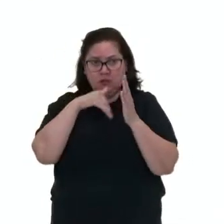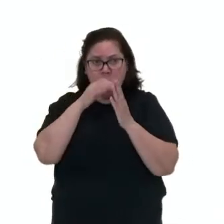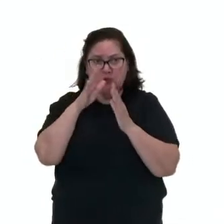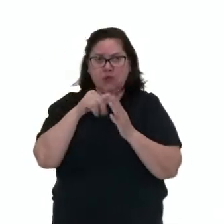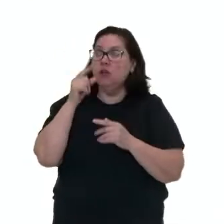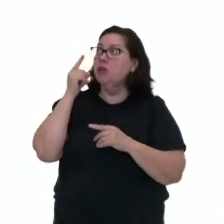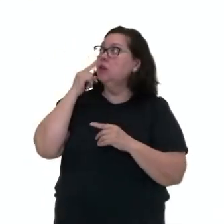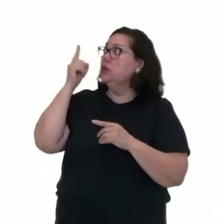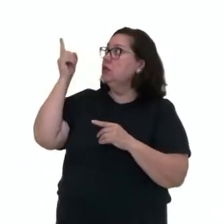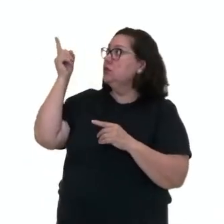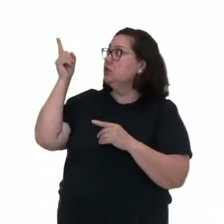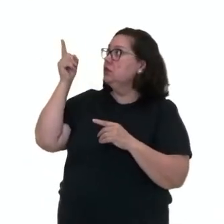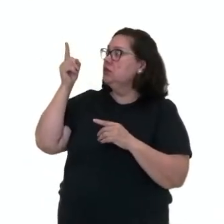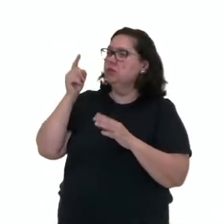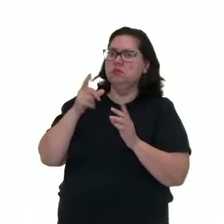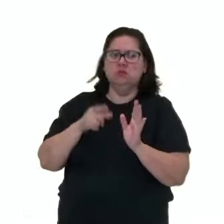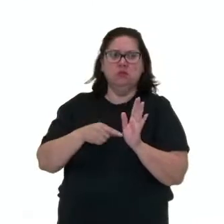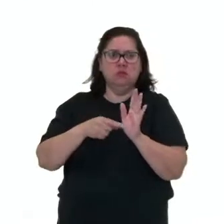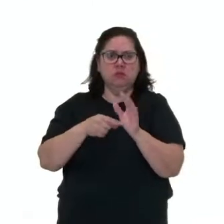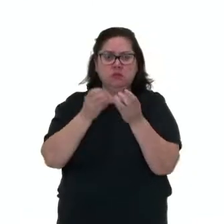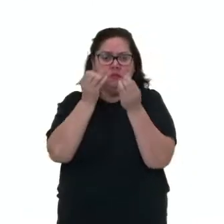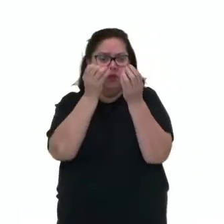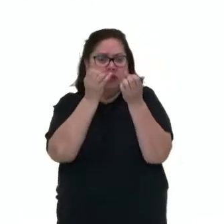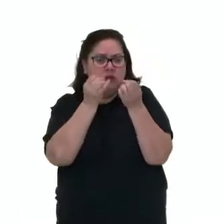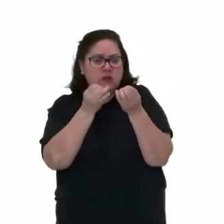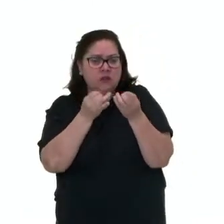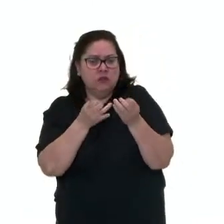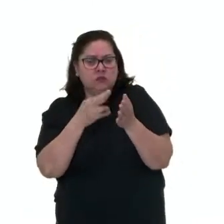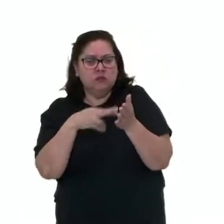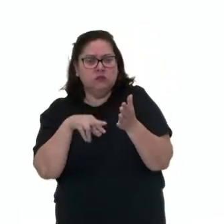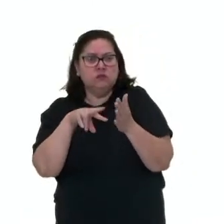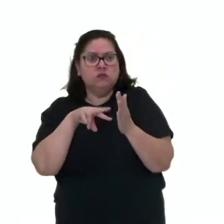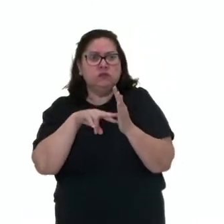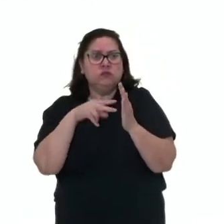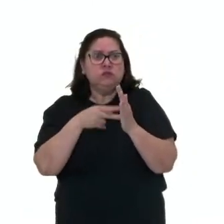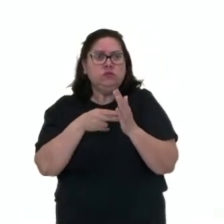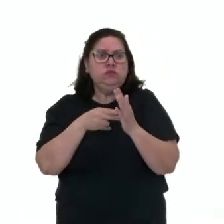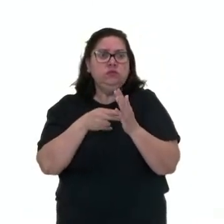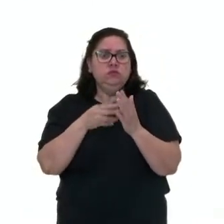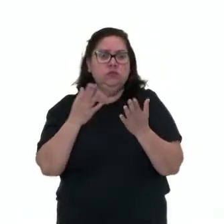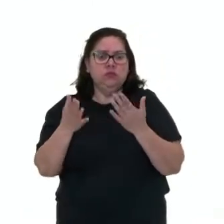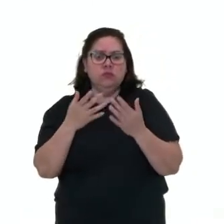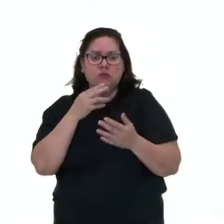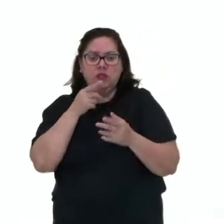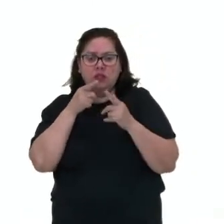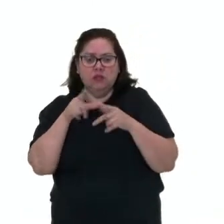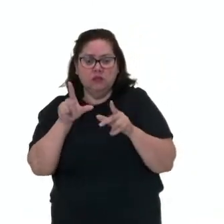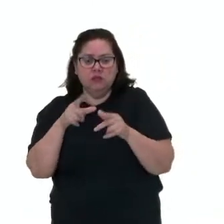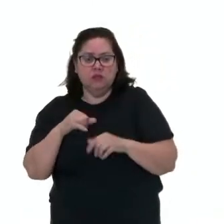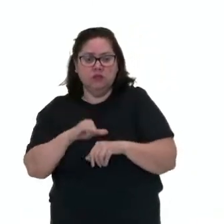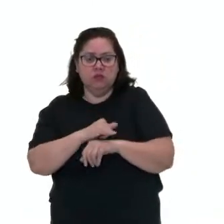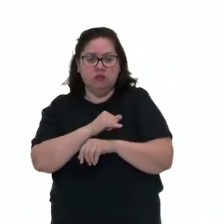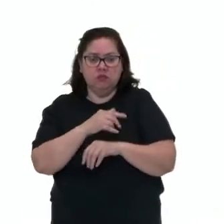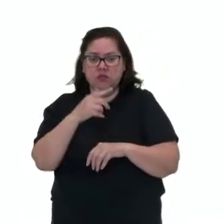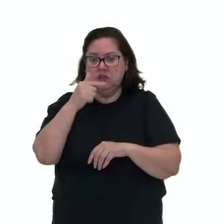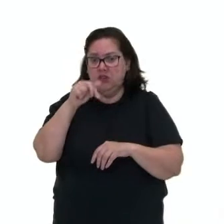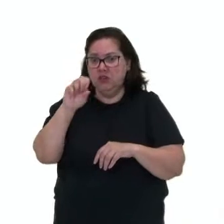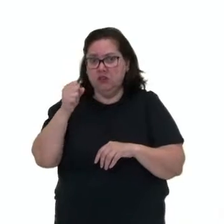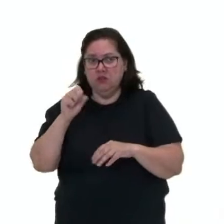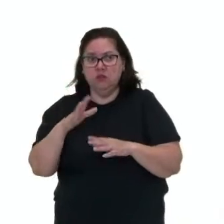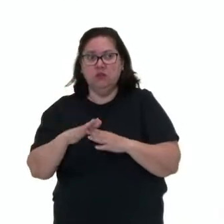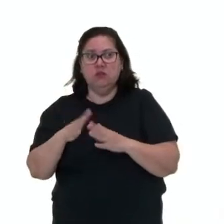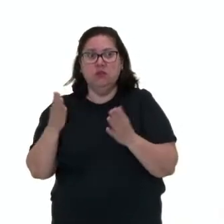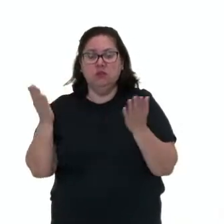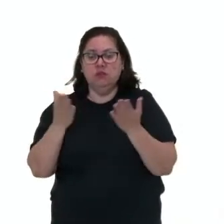essa pintura foi uma pintura emblemática, muito detalhista. Ele fez essa versão já com a linguagem dele, das pessoas gordinhas, em 78. E uma coisa